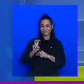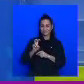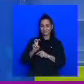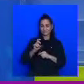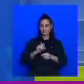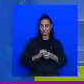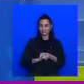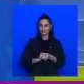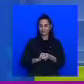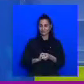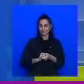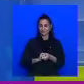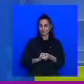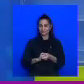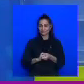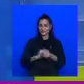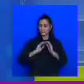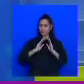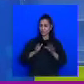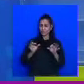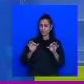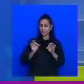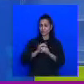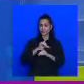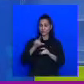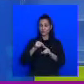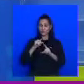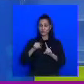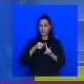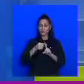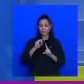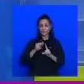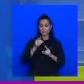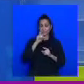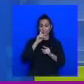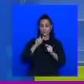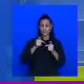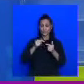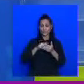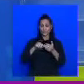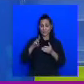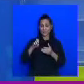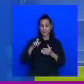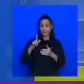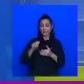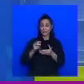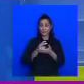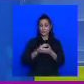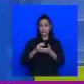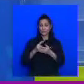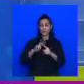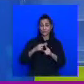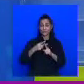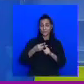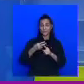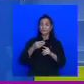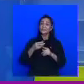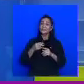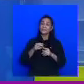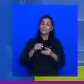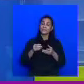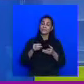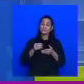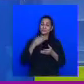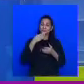05. Já realizamos os sorteios da mais milionária, do dia de sorte, da Mega Sena, da Quina, da Dupla Sena, da Time Mania. E agora a